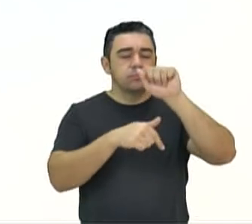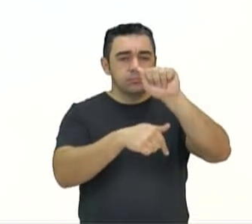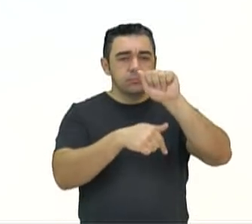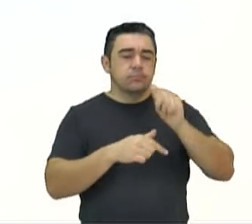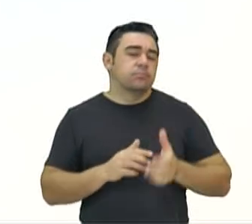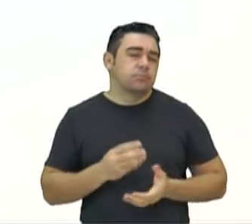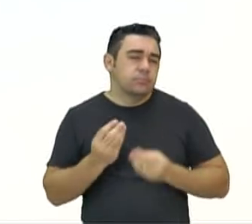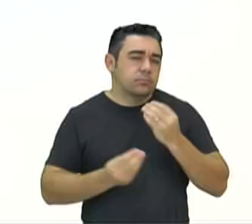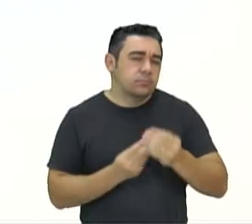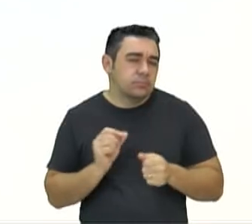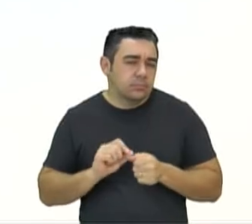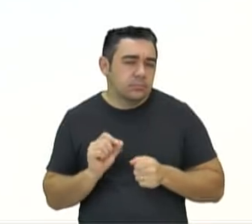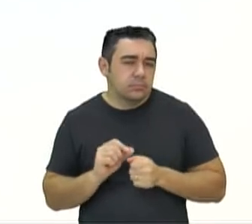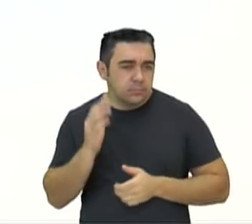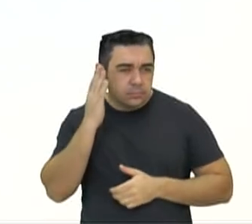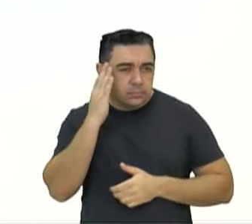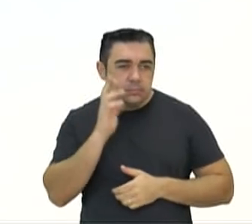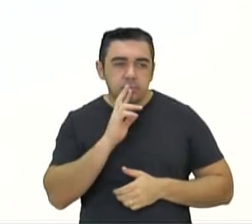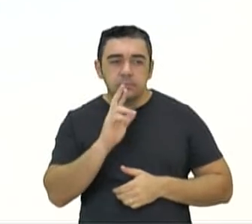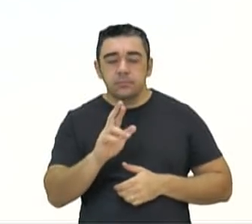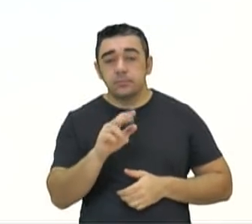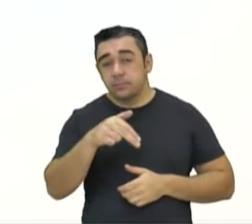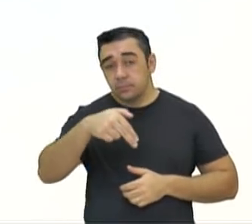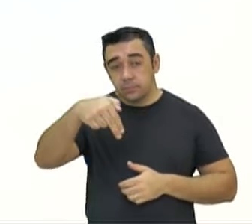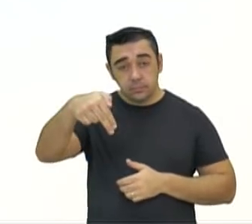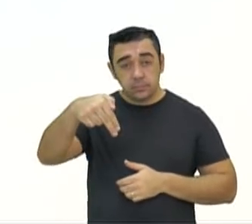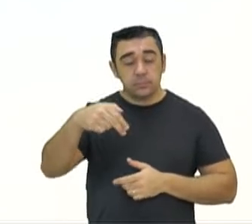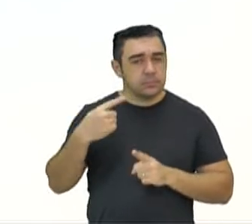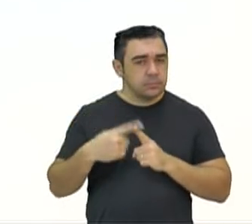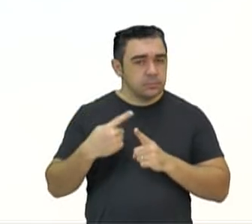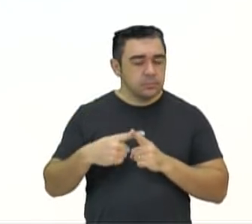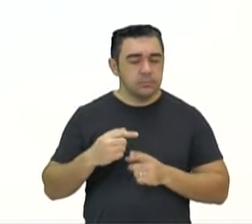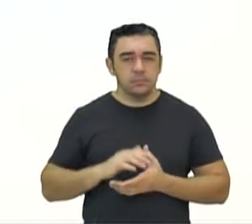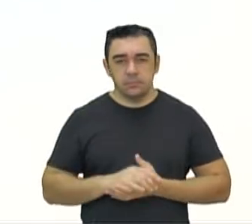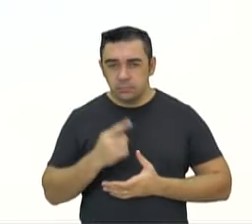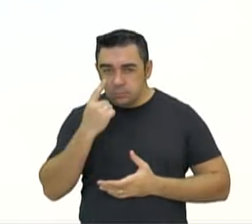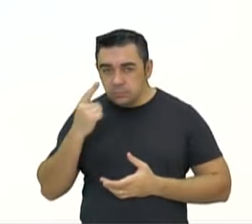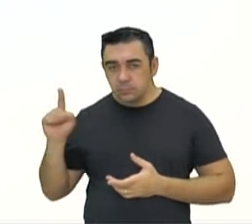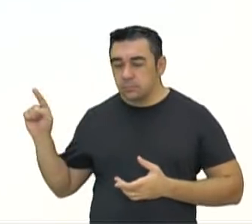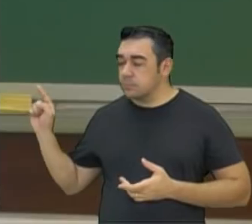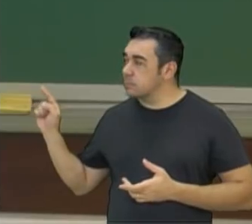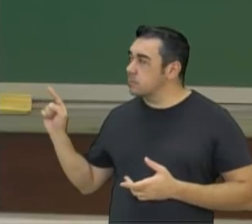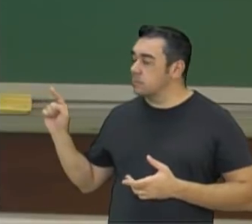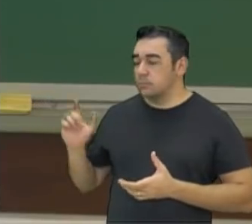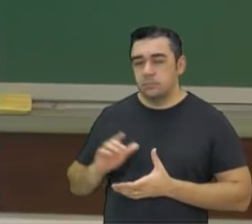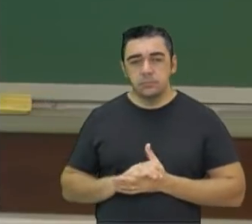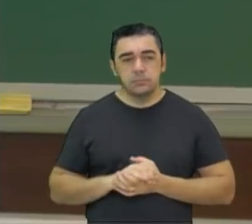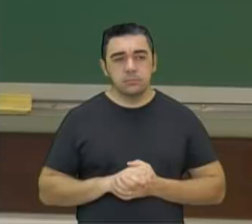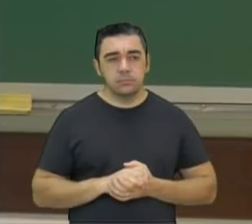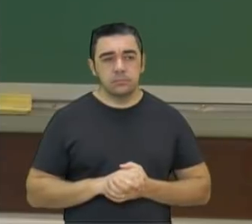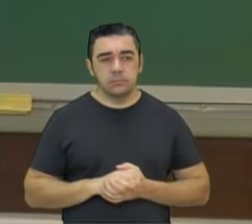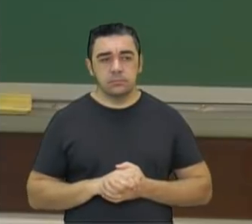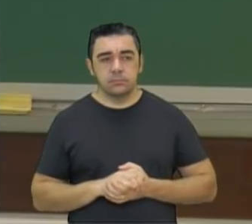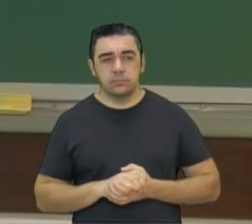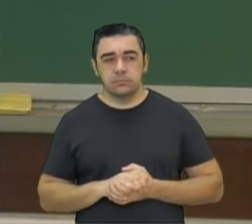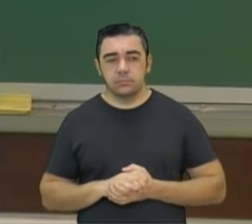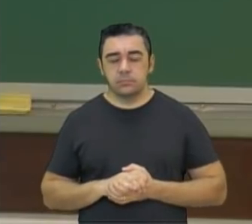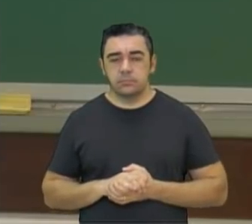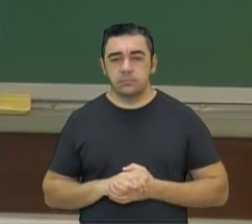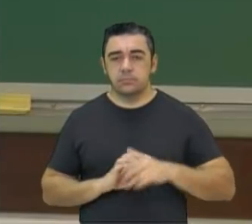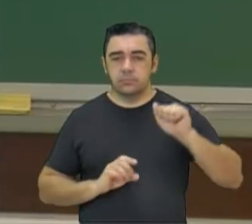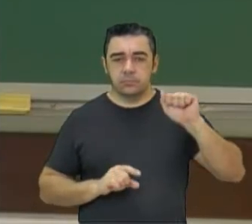fazer? Então, eu sei que o meu resultado vai ser o próprio N. Vejamos aqui. Um exemplo,